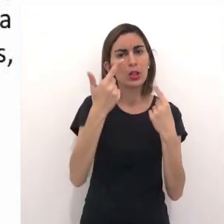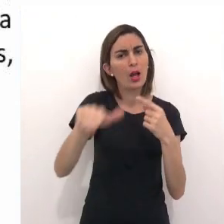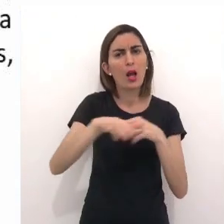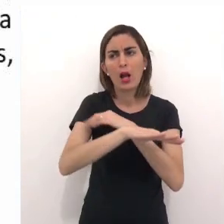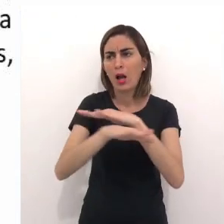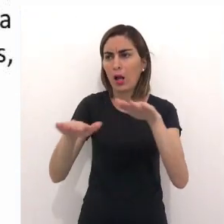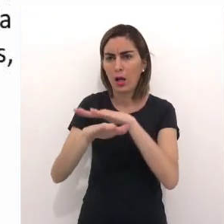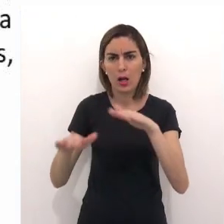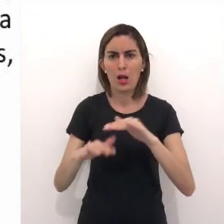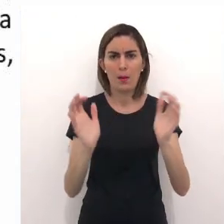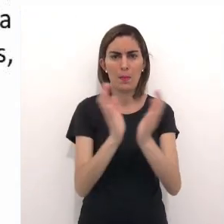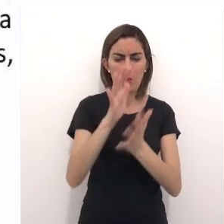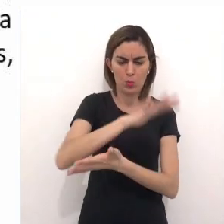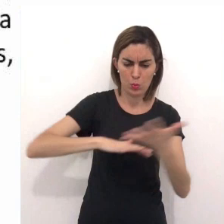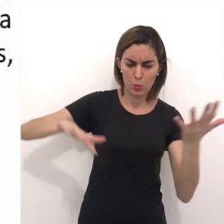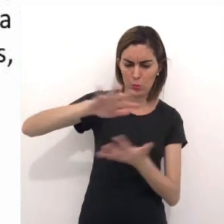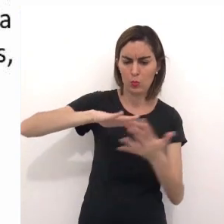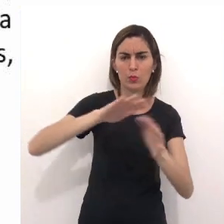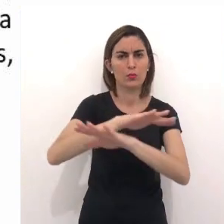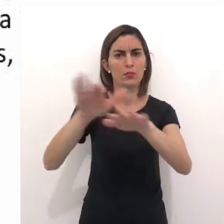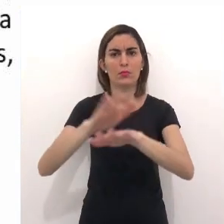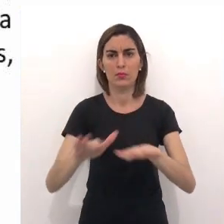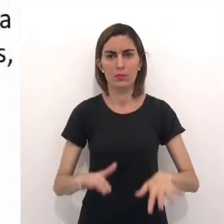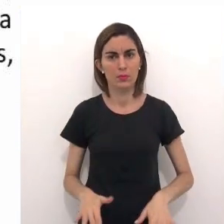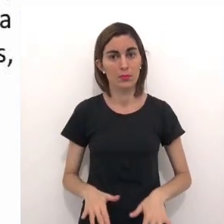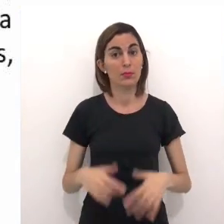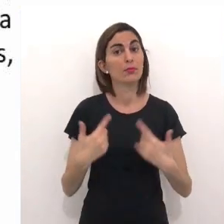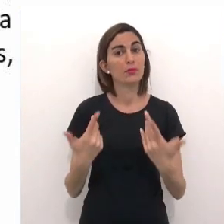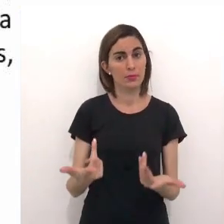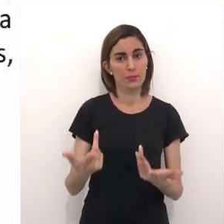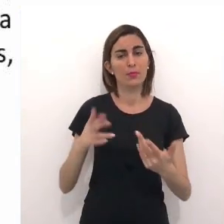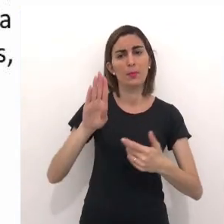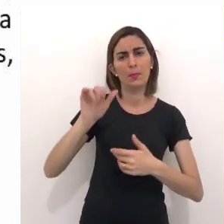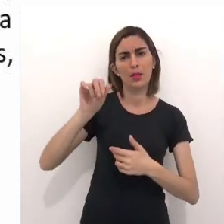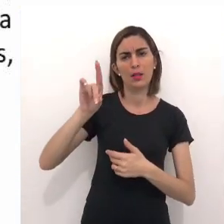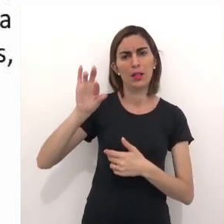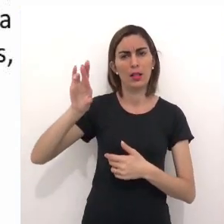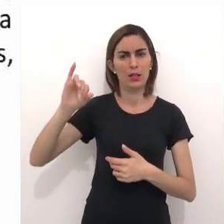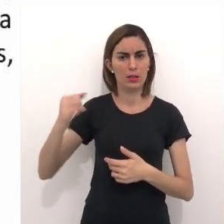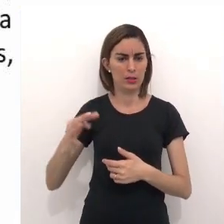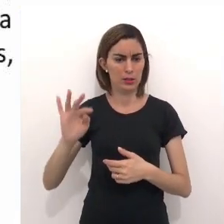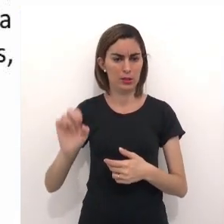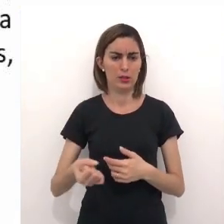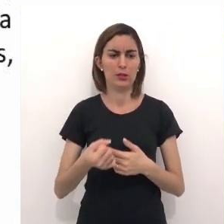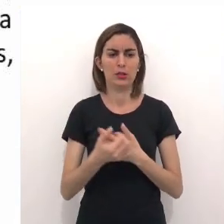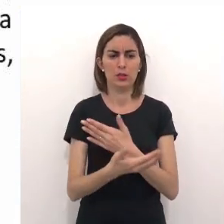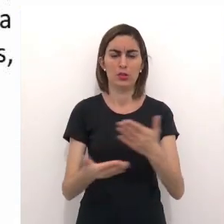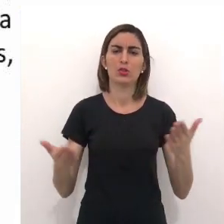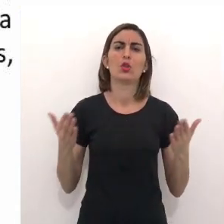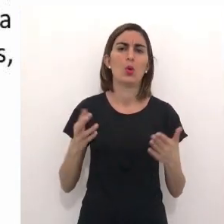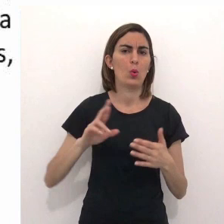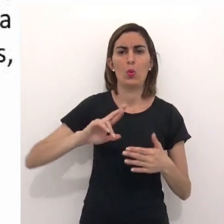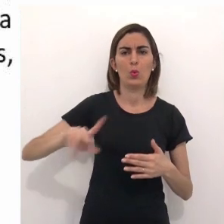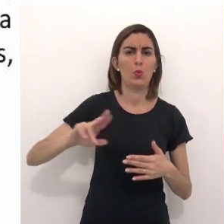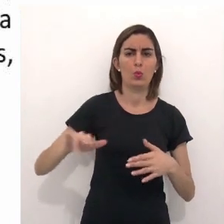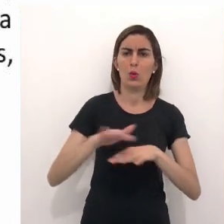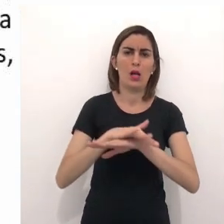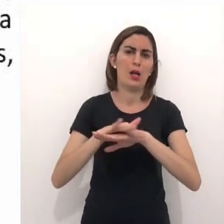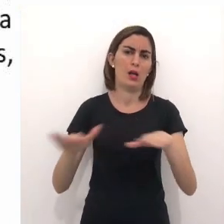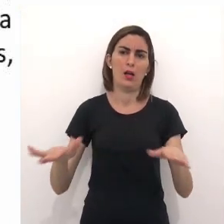motim. Isso. A presença dos bandeirantes não acabou com a